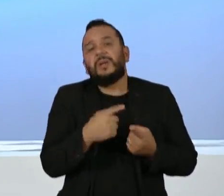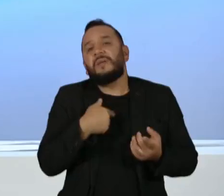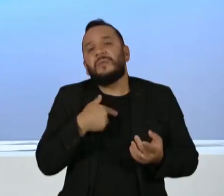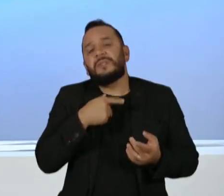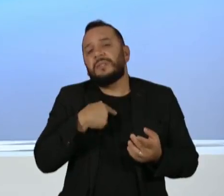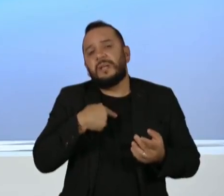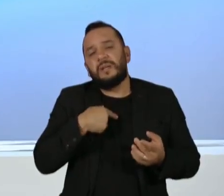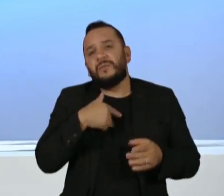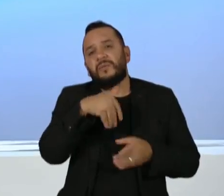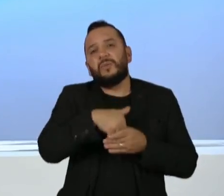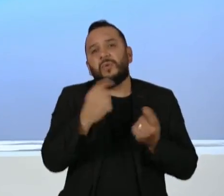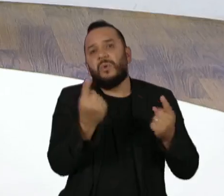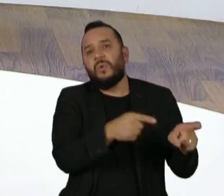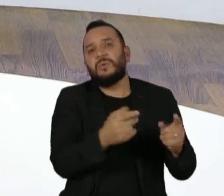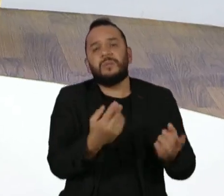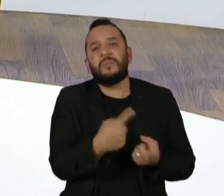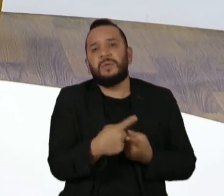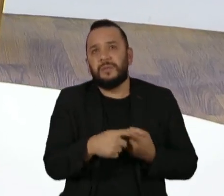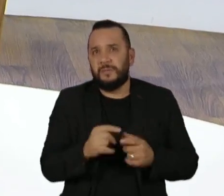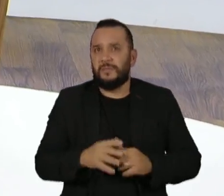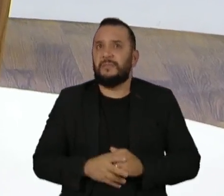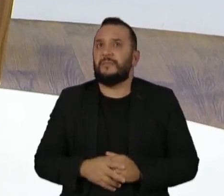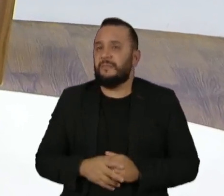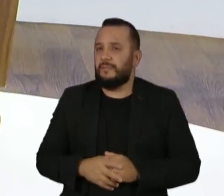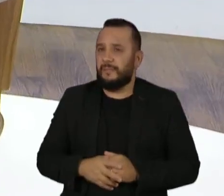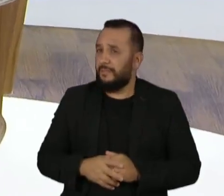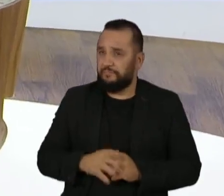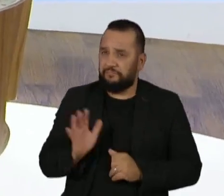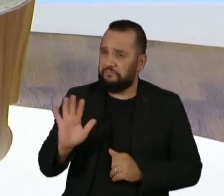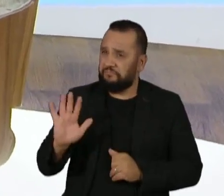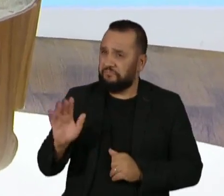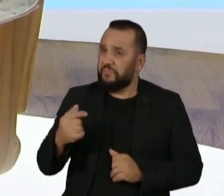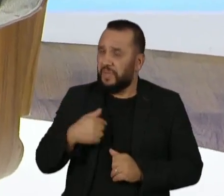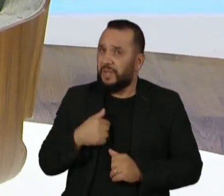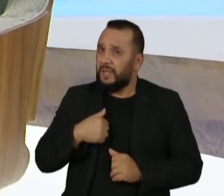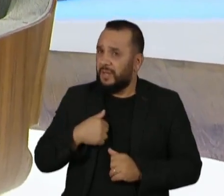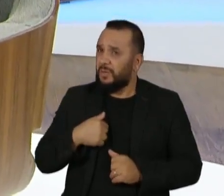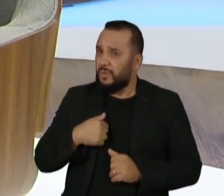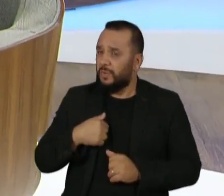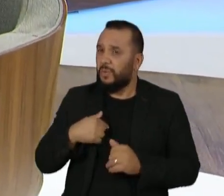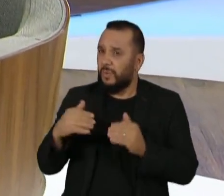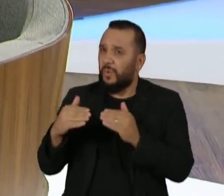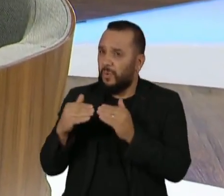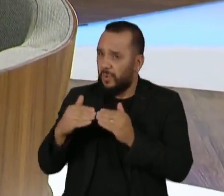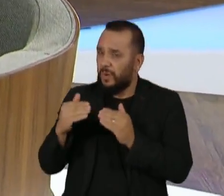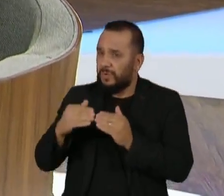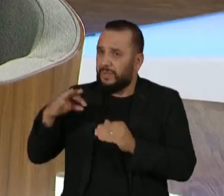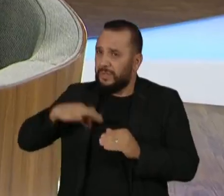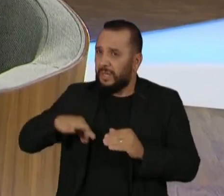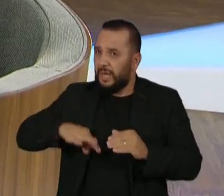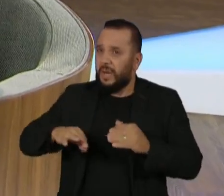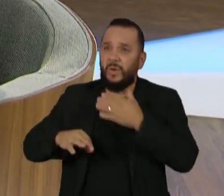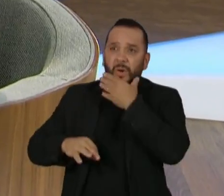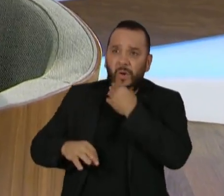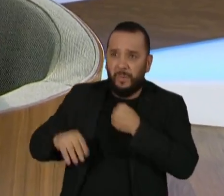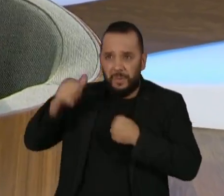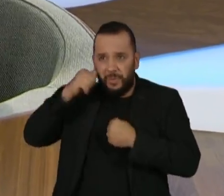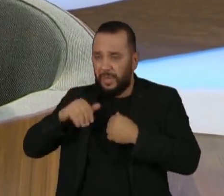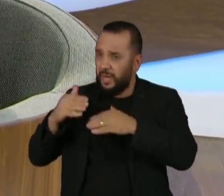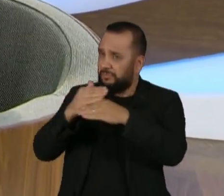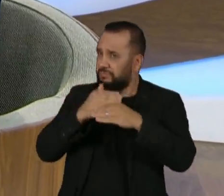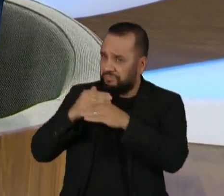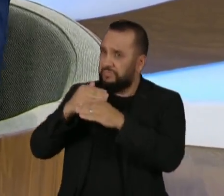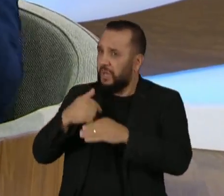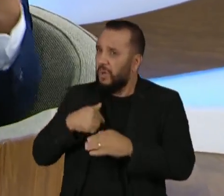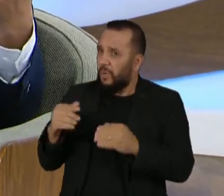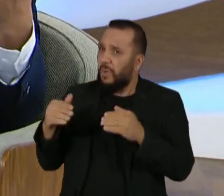motivação do senhor para votar dessa forma? Claro que não, Carolina. Eu sou a favor da igualdade de salário entre homens e mulheres. Isso é previsto na consolidação das